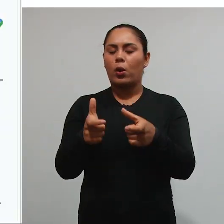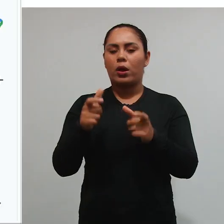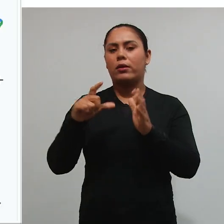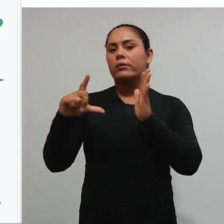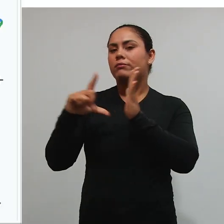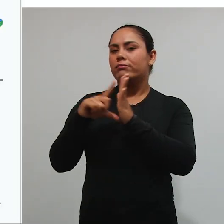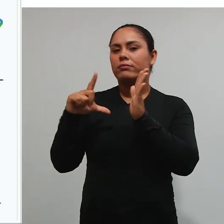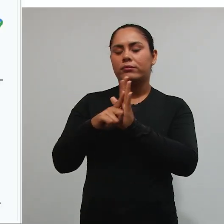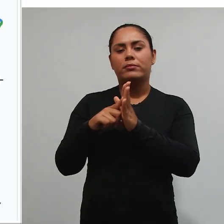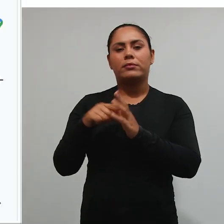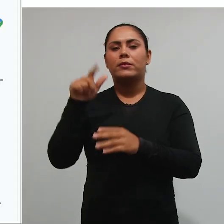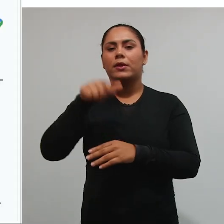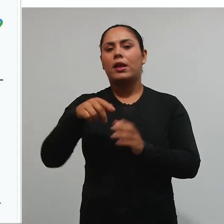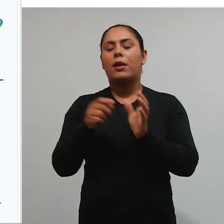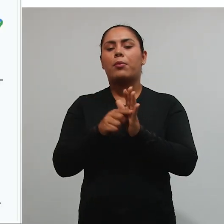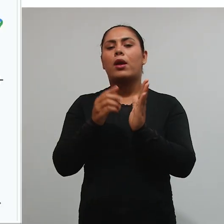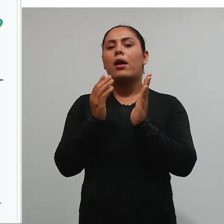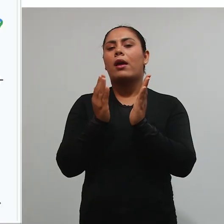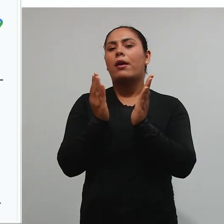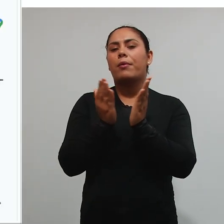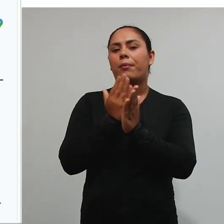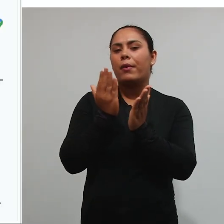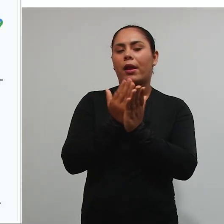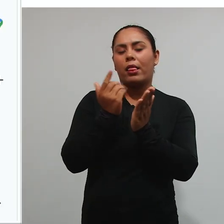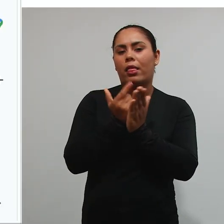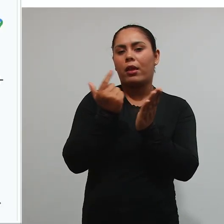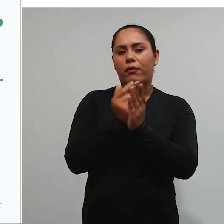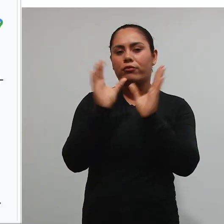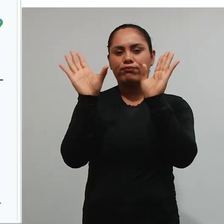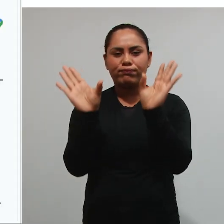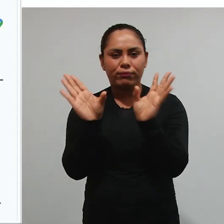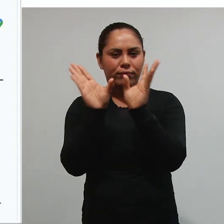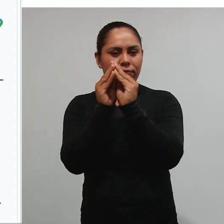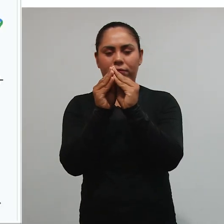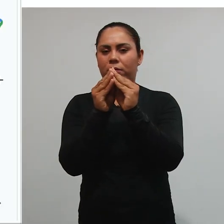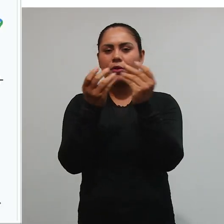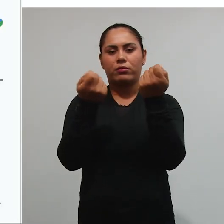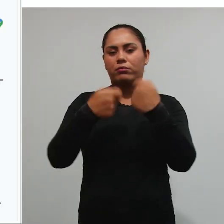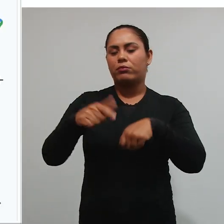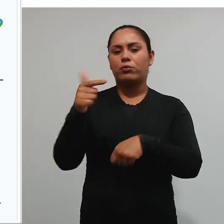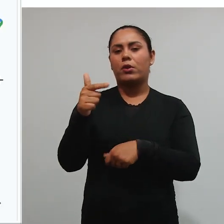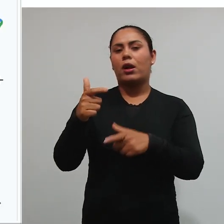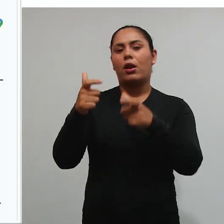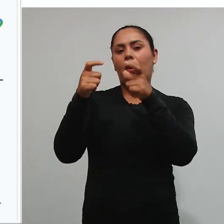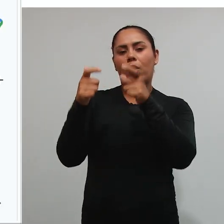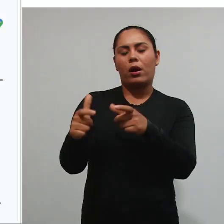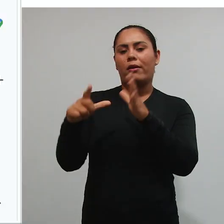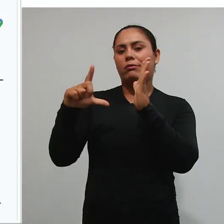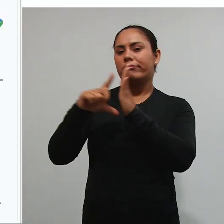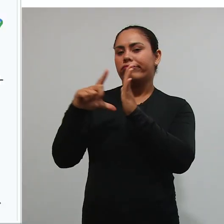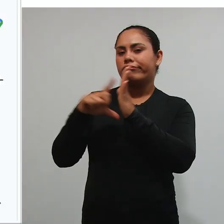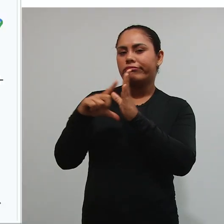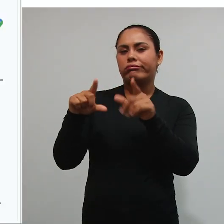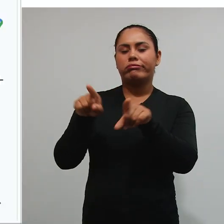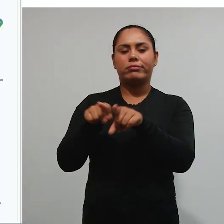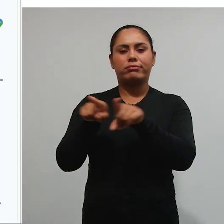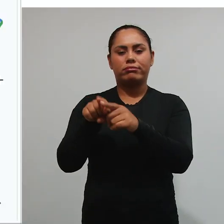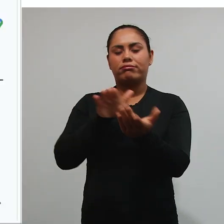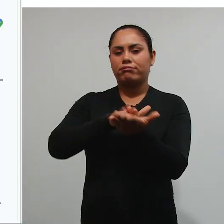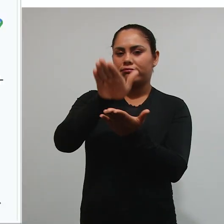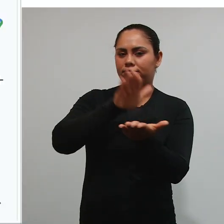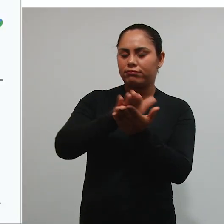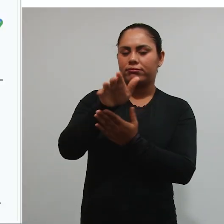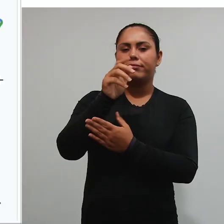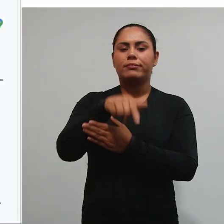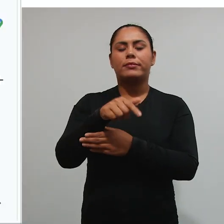e editora, porque ele é um e-book. Como ele é e-book, ele não tem local e editora, tá? O restante